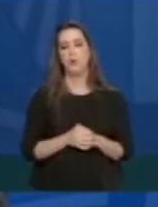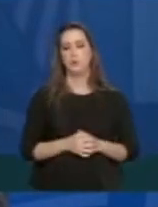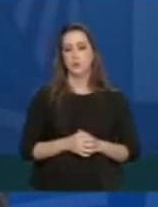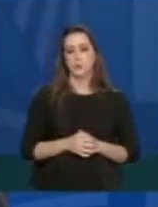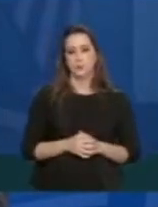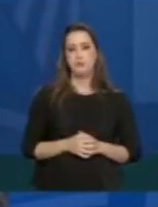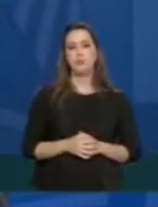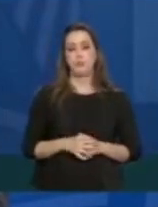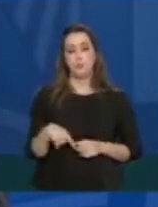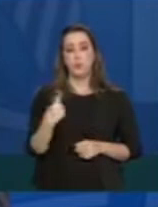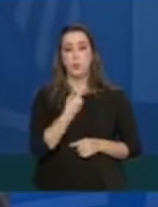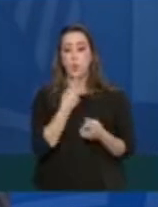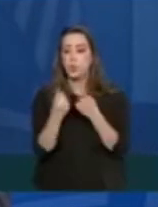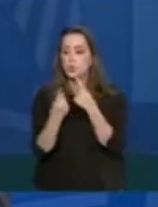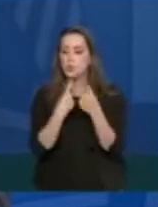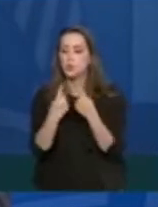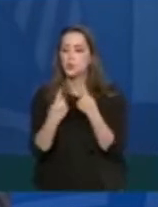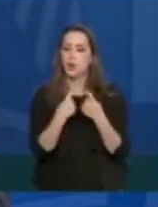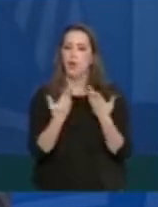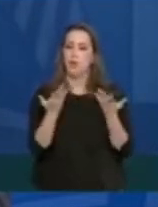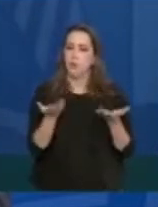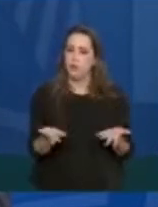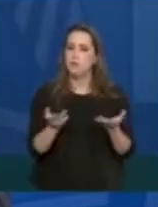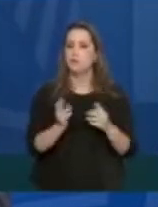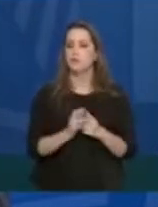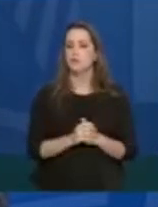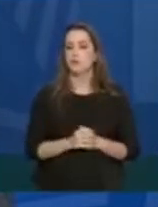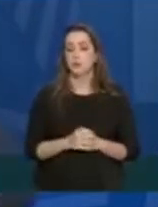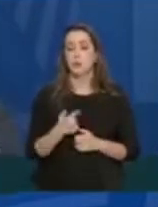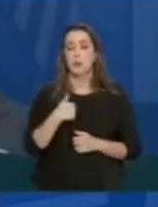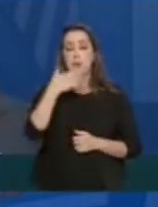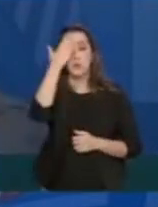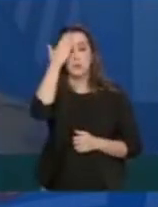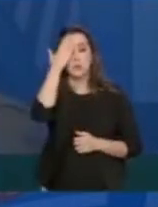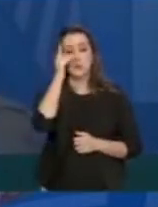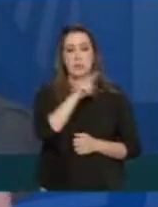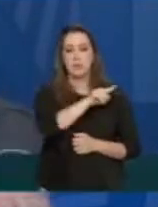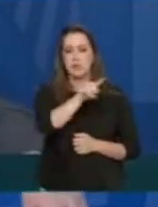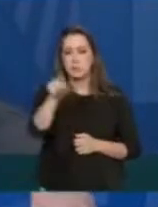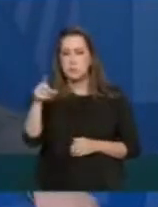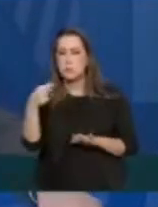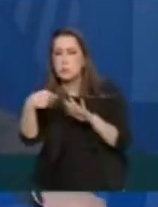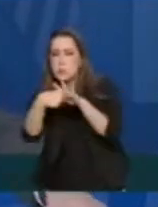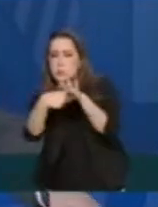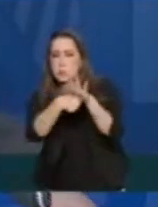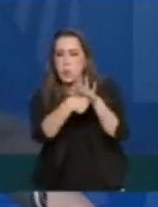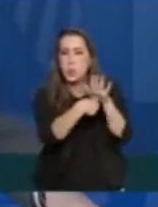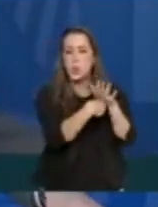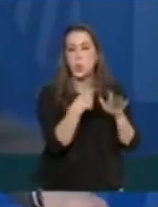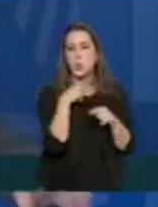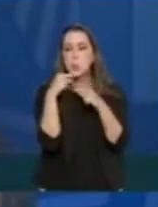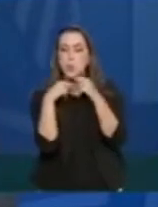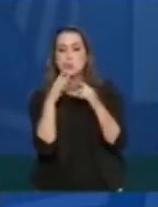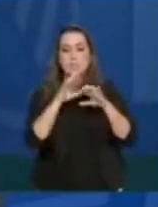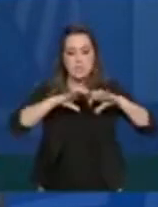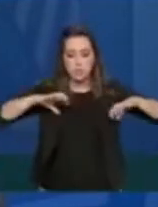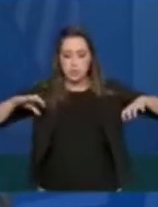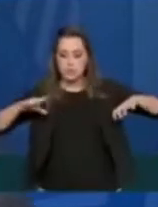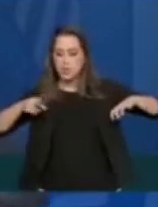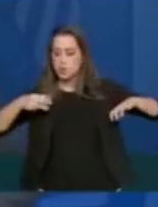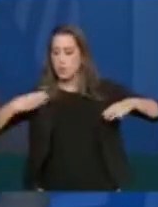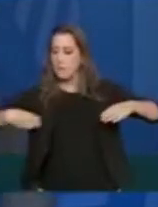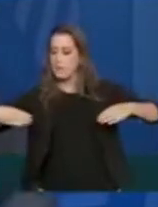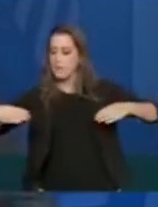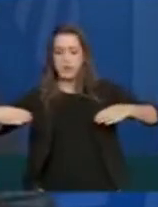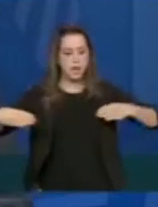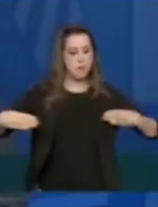O nosso diálogo foi nesse sentido. Eu sei que muito se especula se vai se dividir ou não o